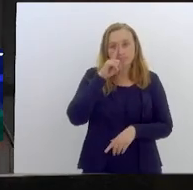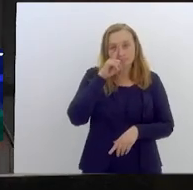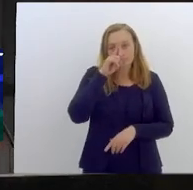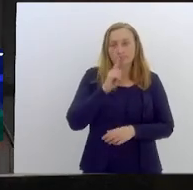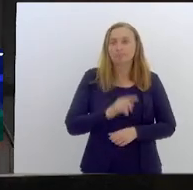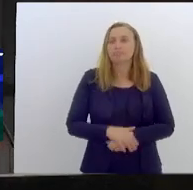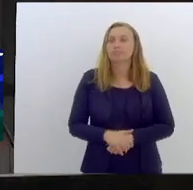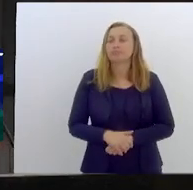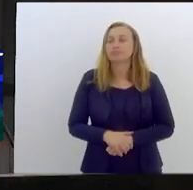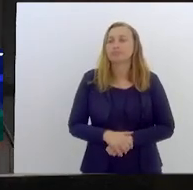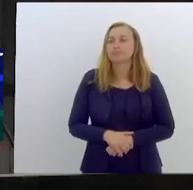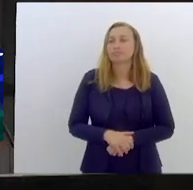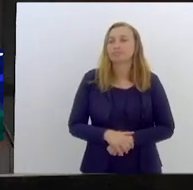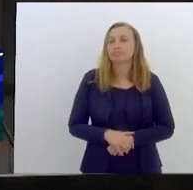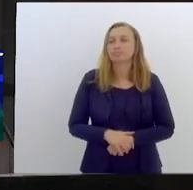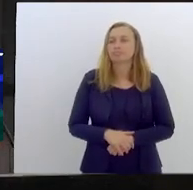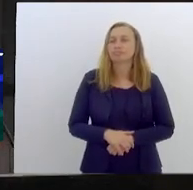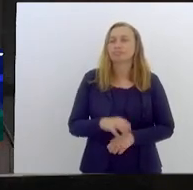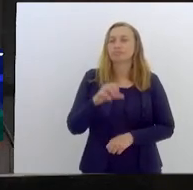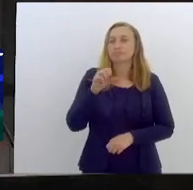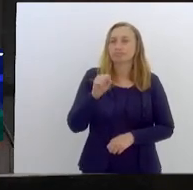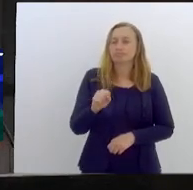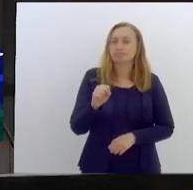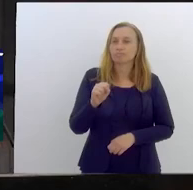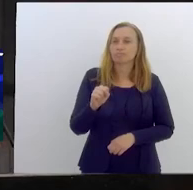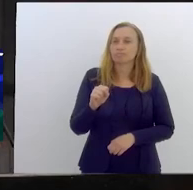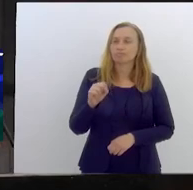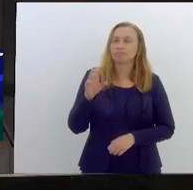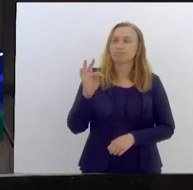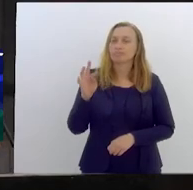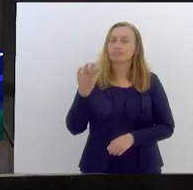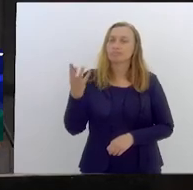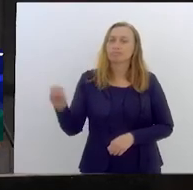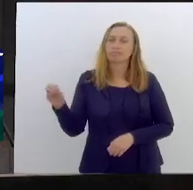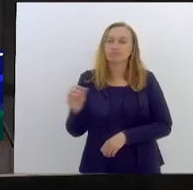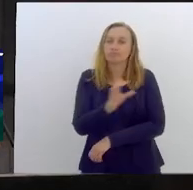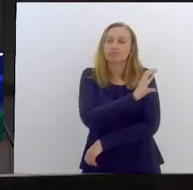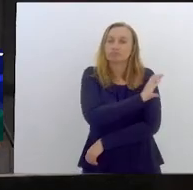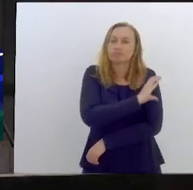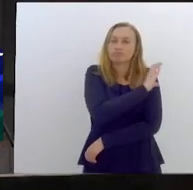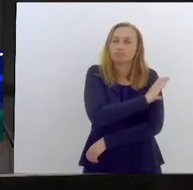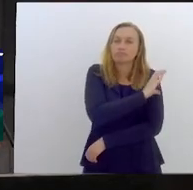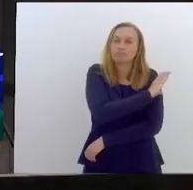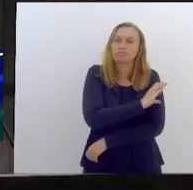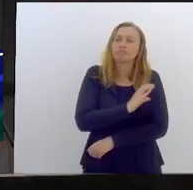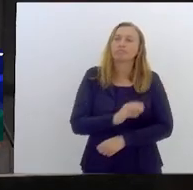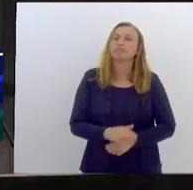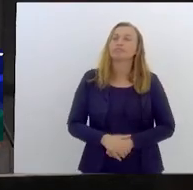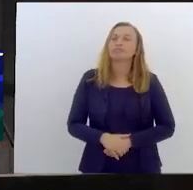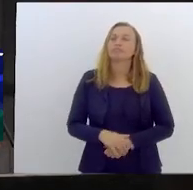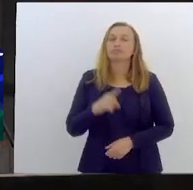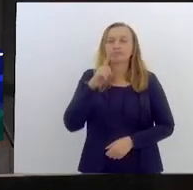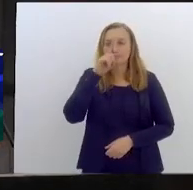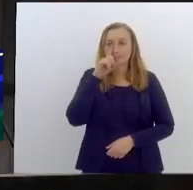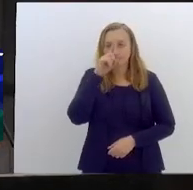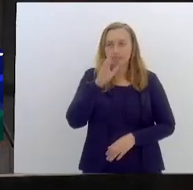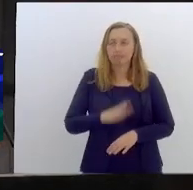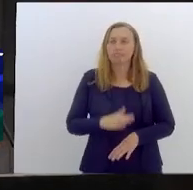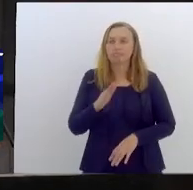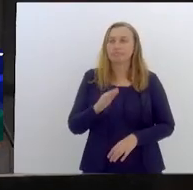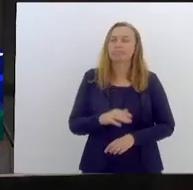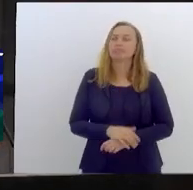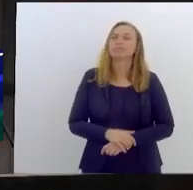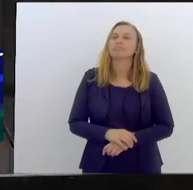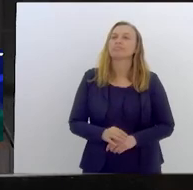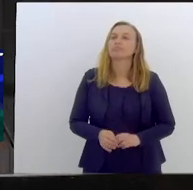região que o 8º Batalhão de Polícia Militar de Campos atua, é a região mais extensa que um